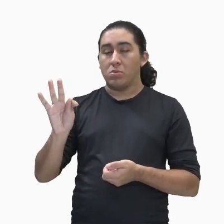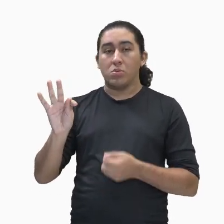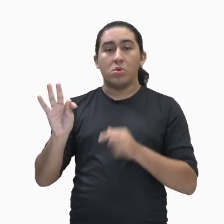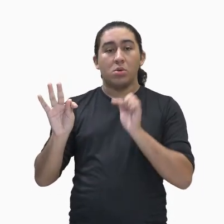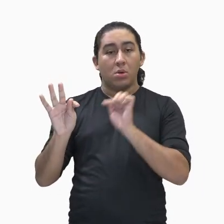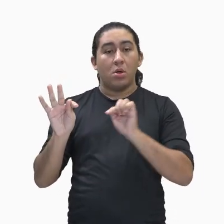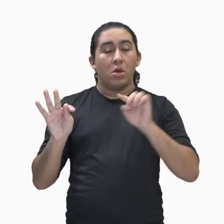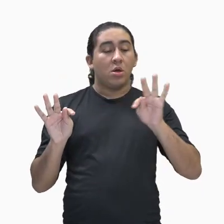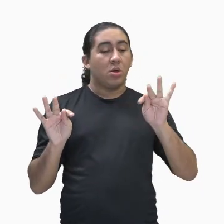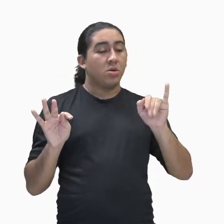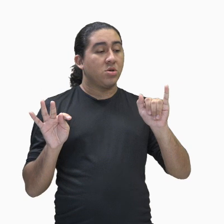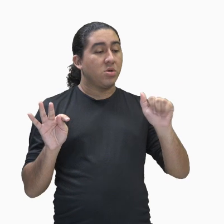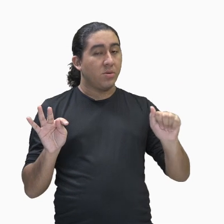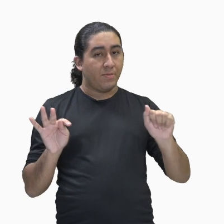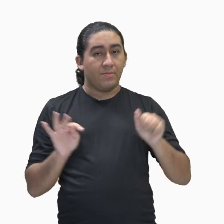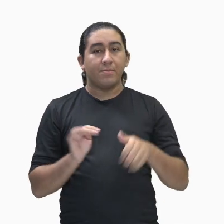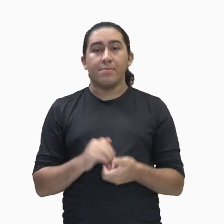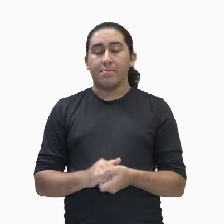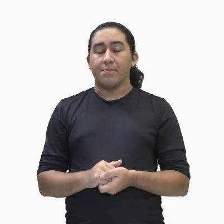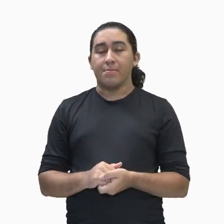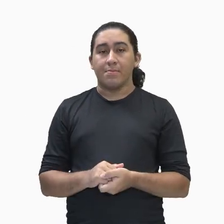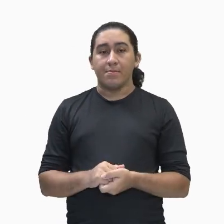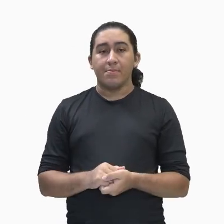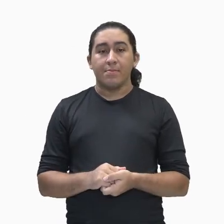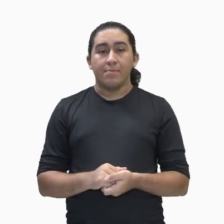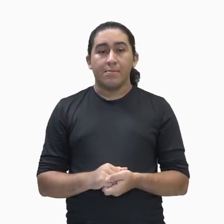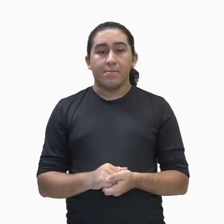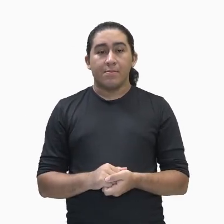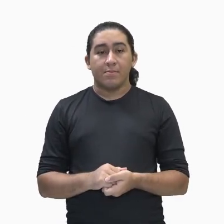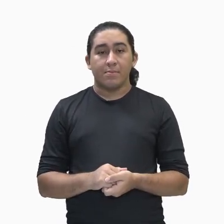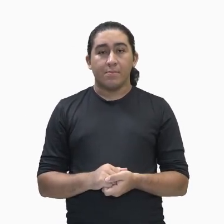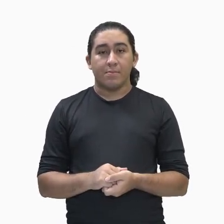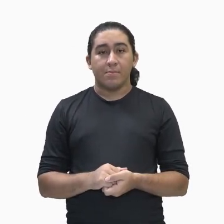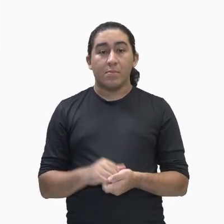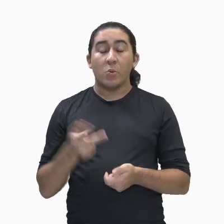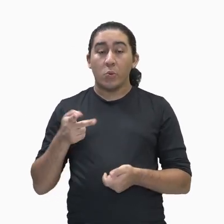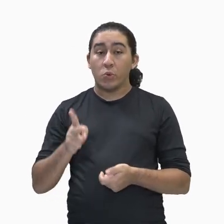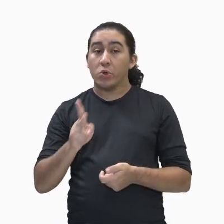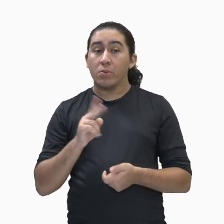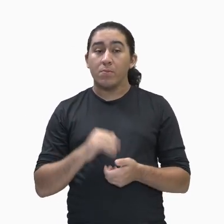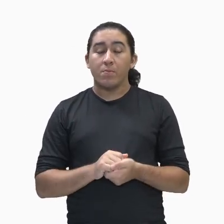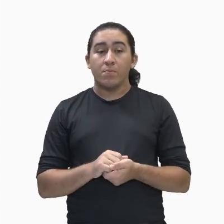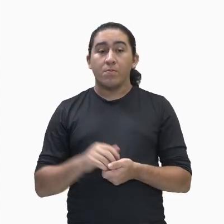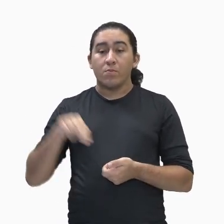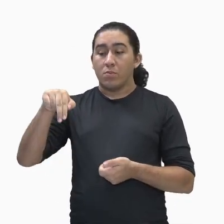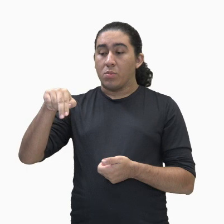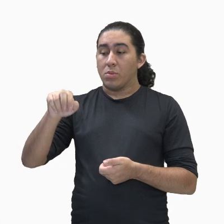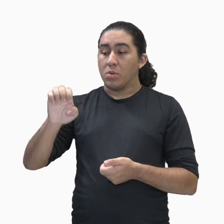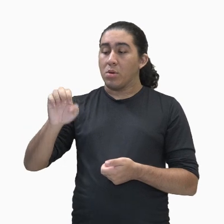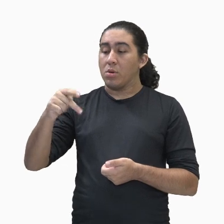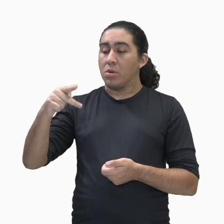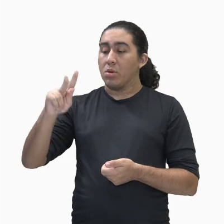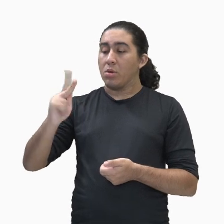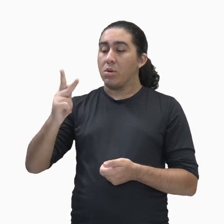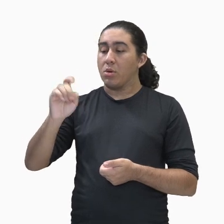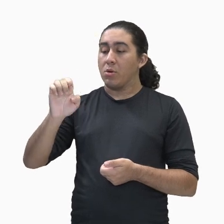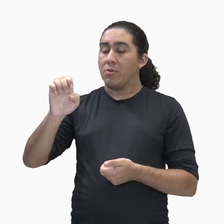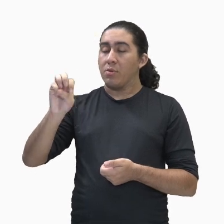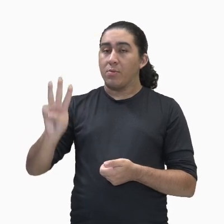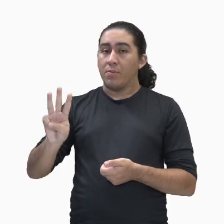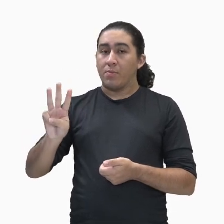relação avô, avó, os netinhos. Agora, a gente vai ver um pouquinho da relação entre os tios, né? E os primos, os